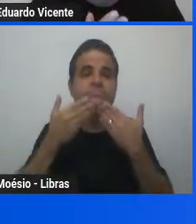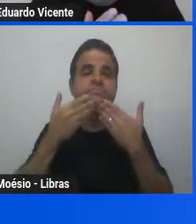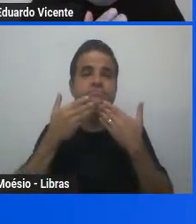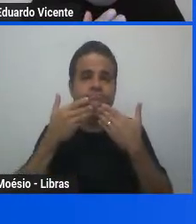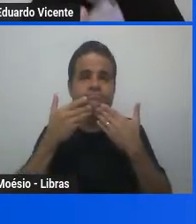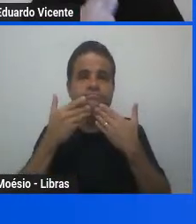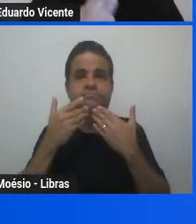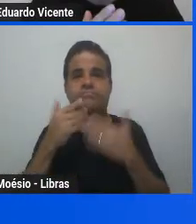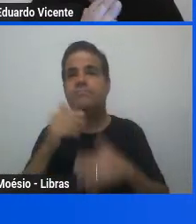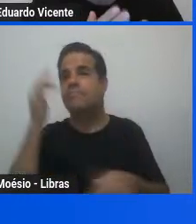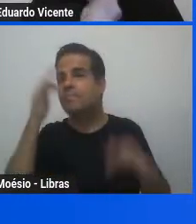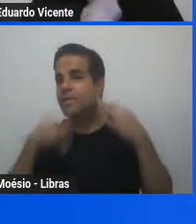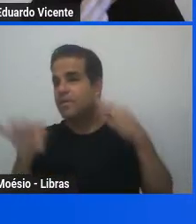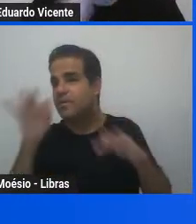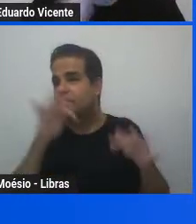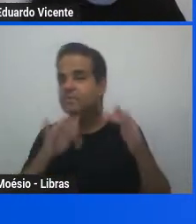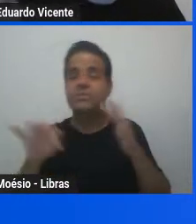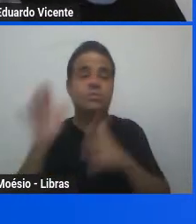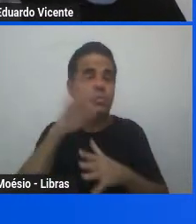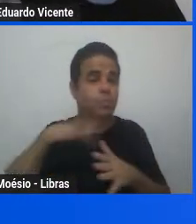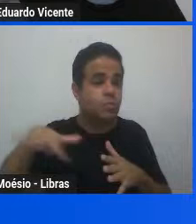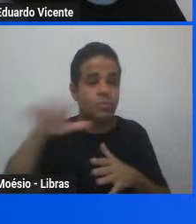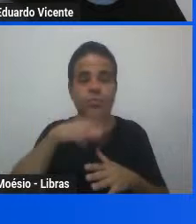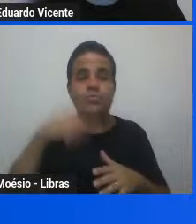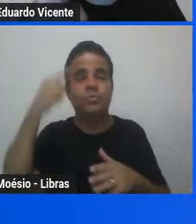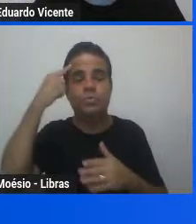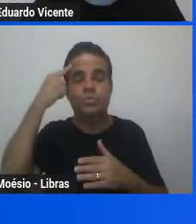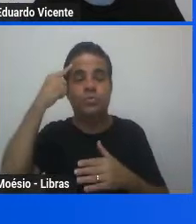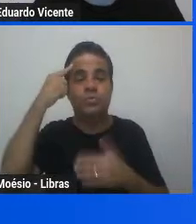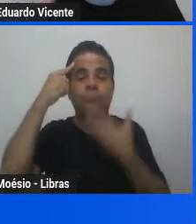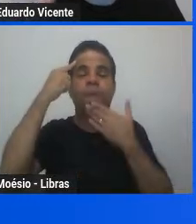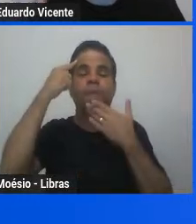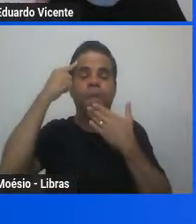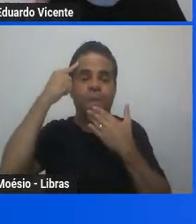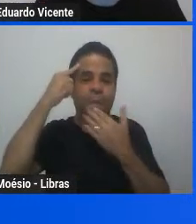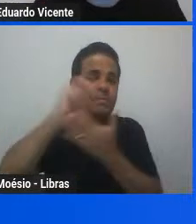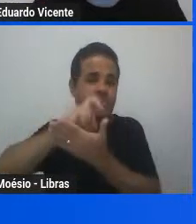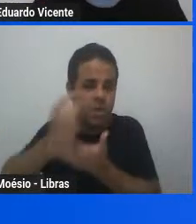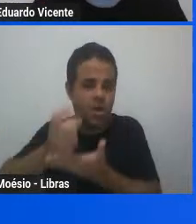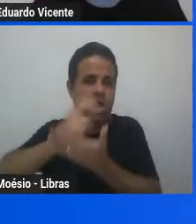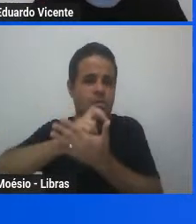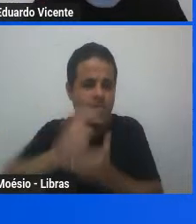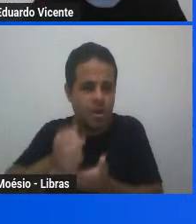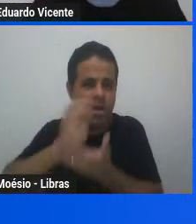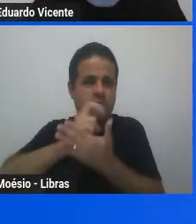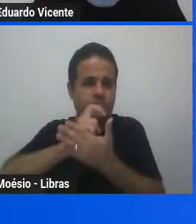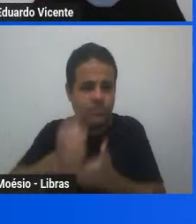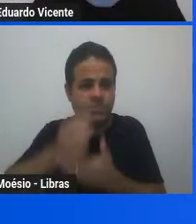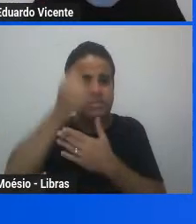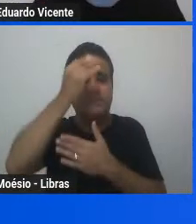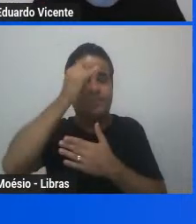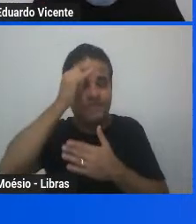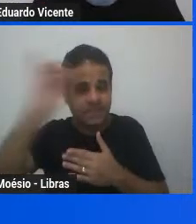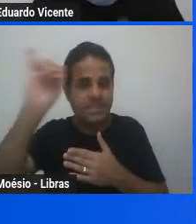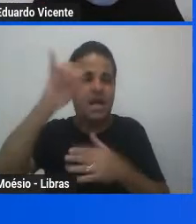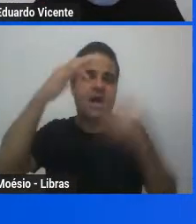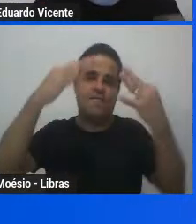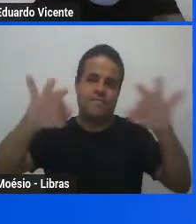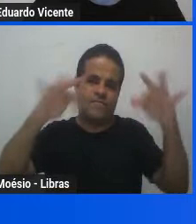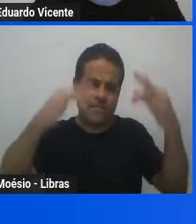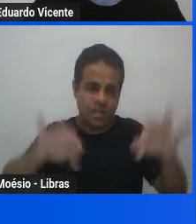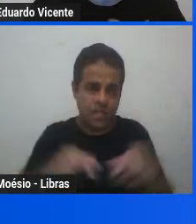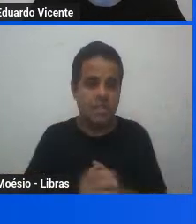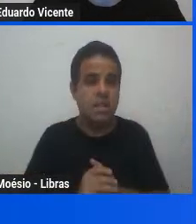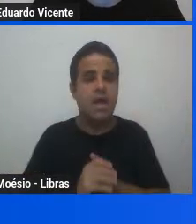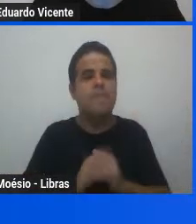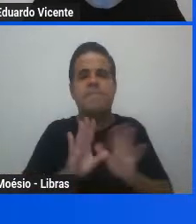não se contusa, né? A cabeça no chão, não fique batendo e não cause ali uma ferida. E o que eu não devo fazer